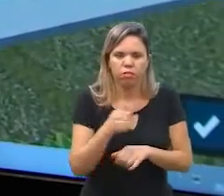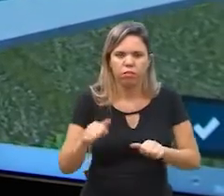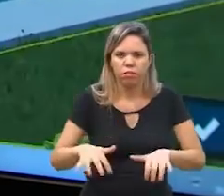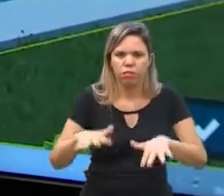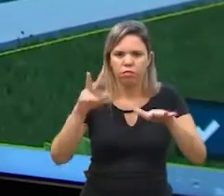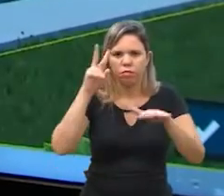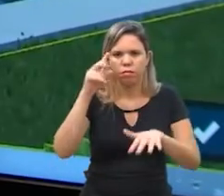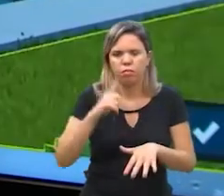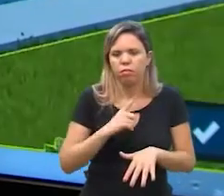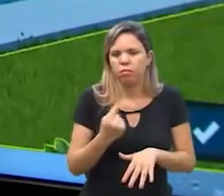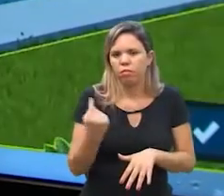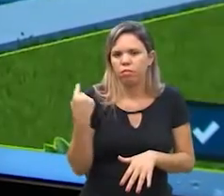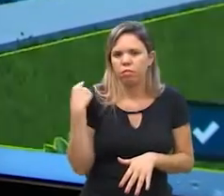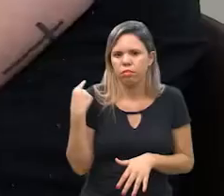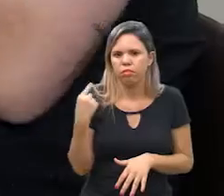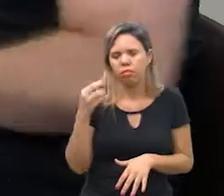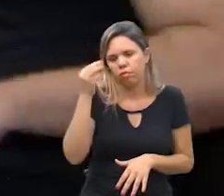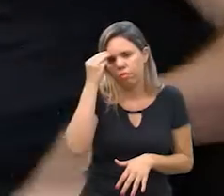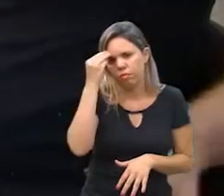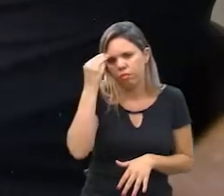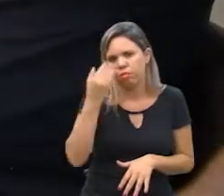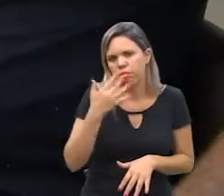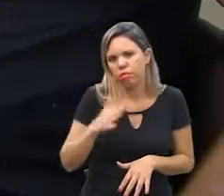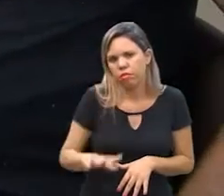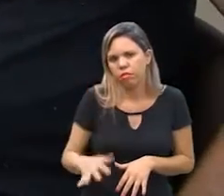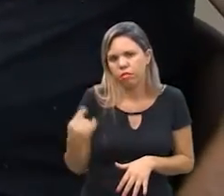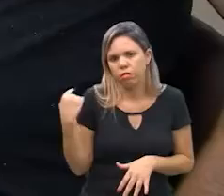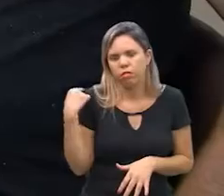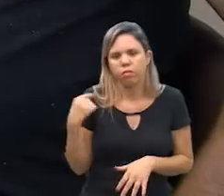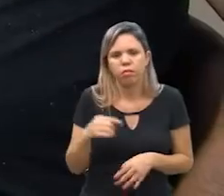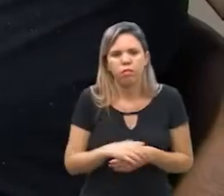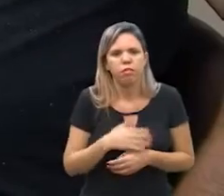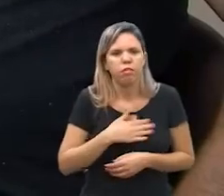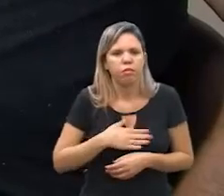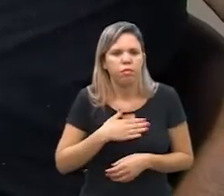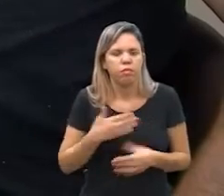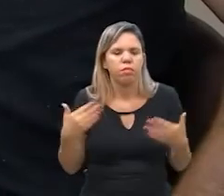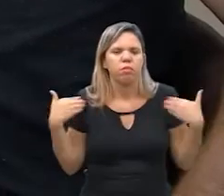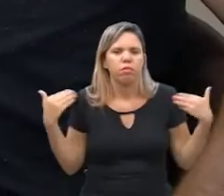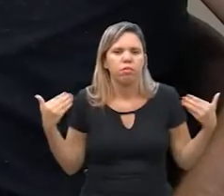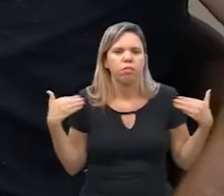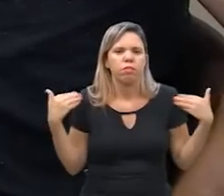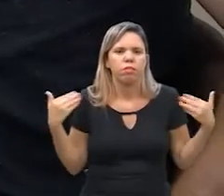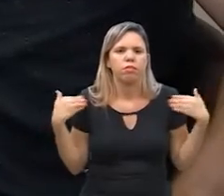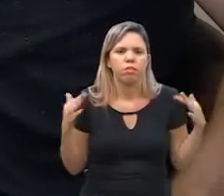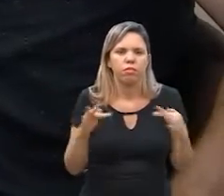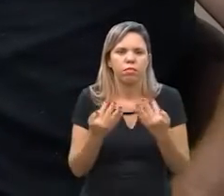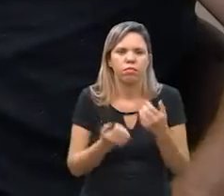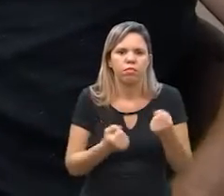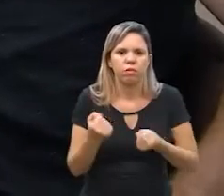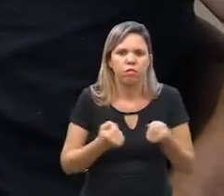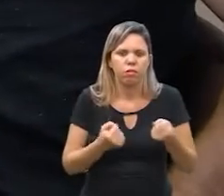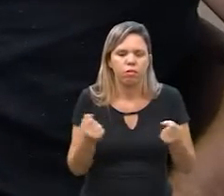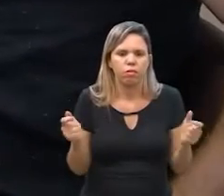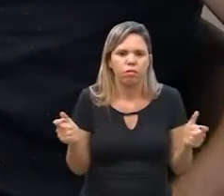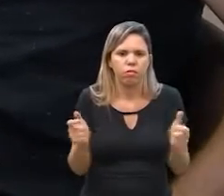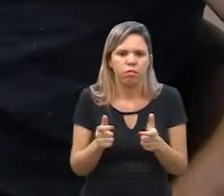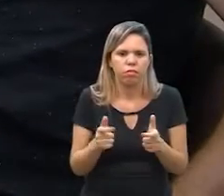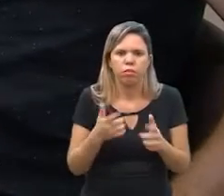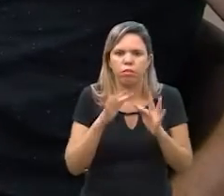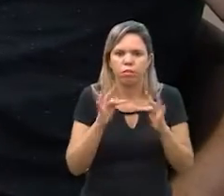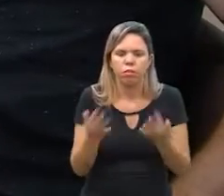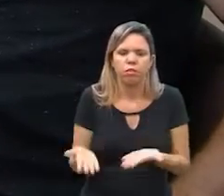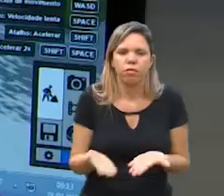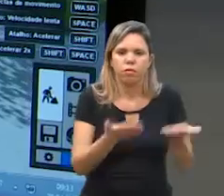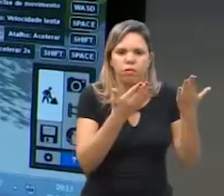eu era pequeno, eu lembro de ter uma memória de infância que eu gostava de passear com os meus pais no carro, eu era muito pequeno, e meu pai me